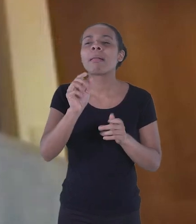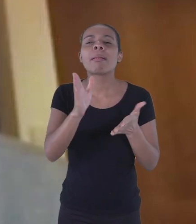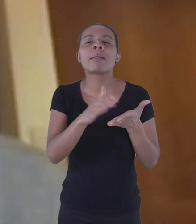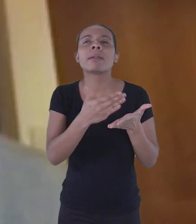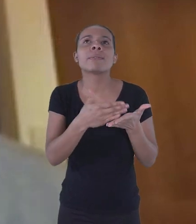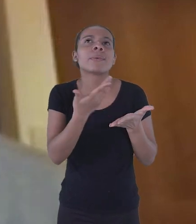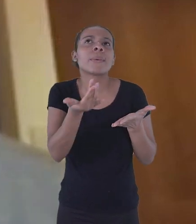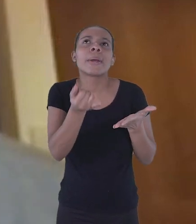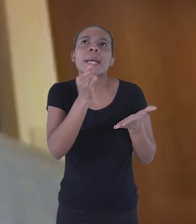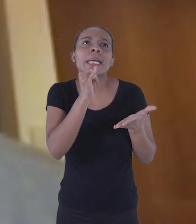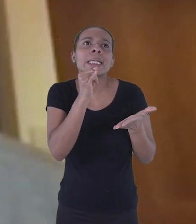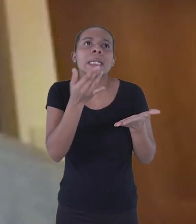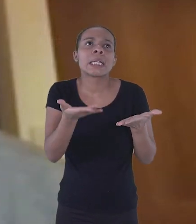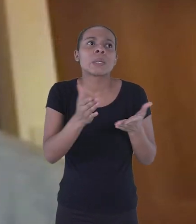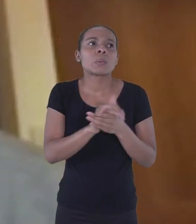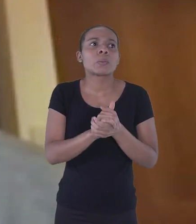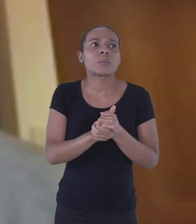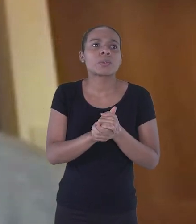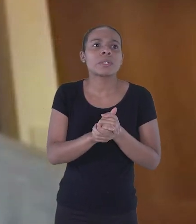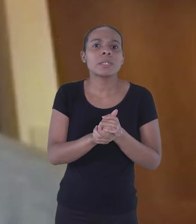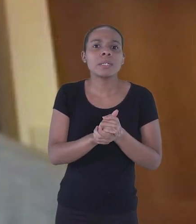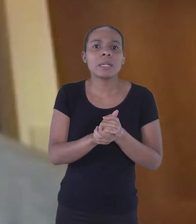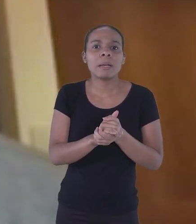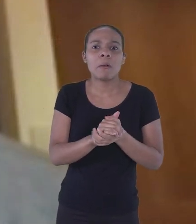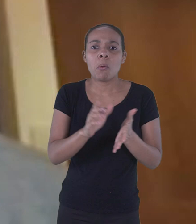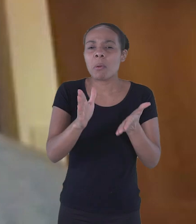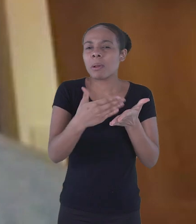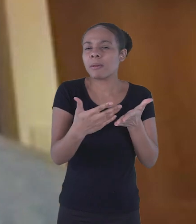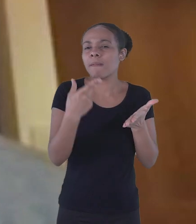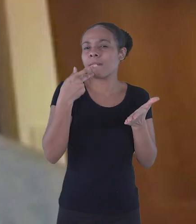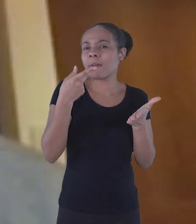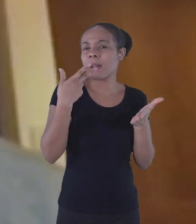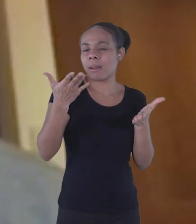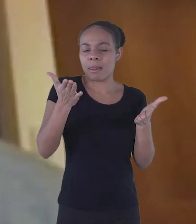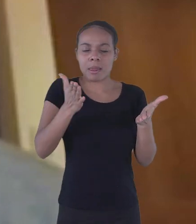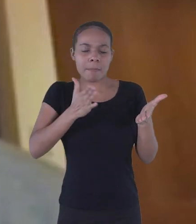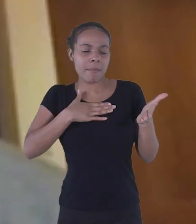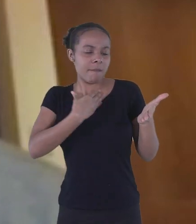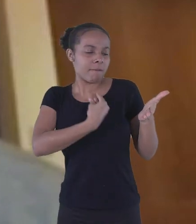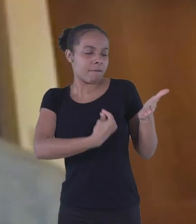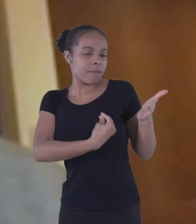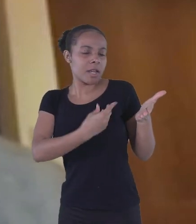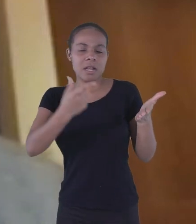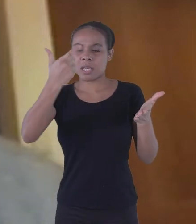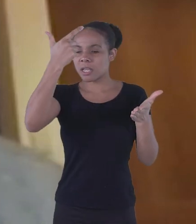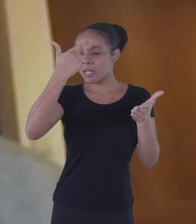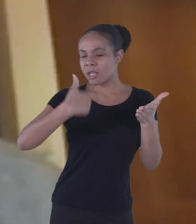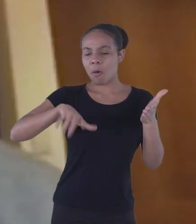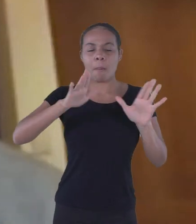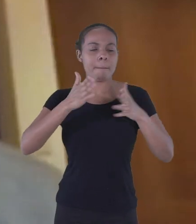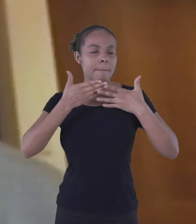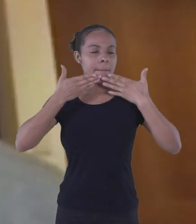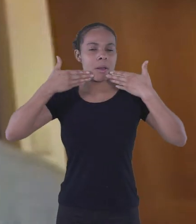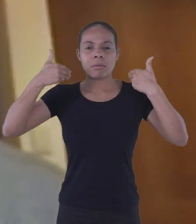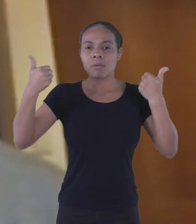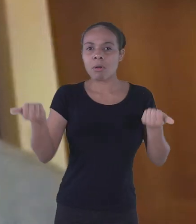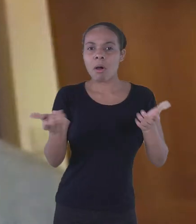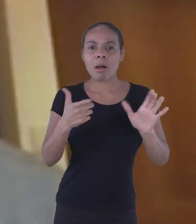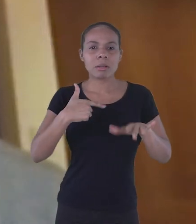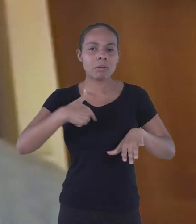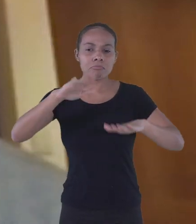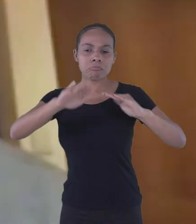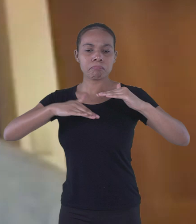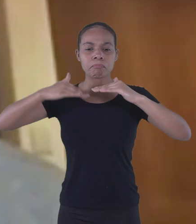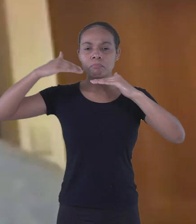autoindulgente, me elogiando, contando dos feitos, como que eu comecei no fundo de quintal e a